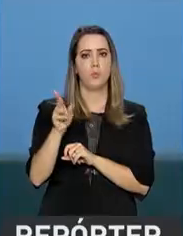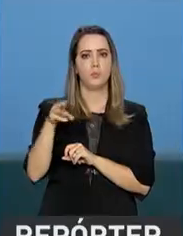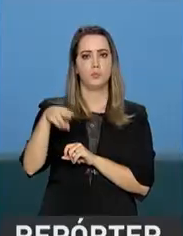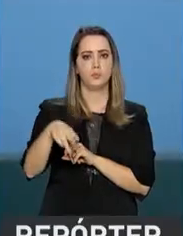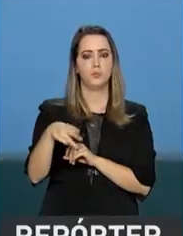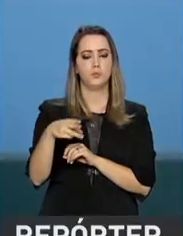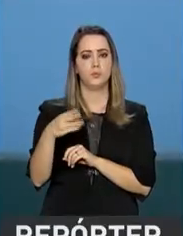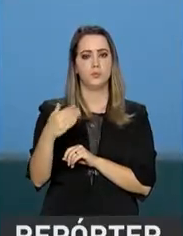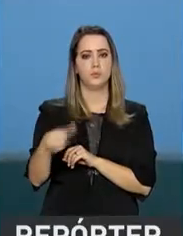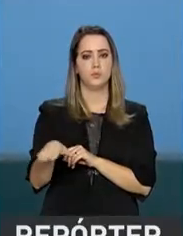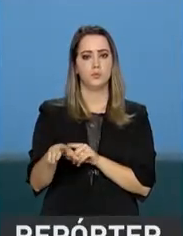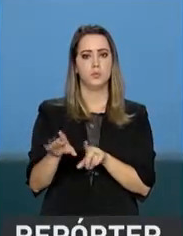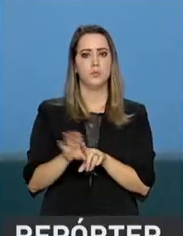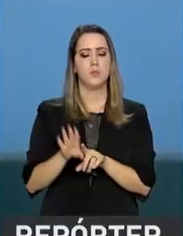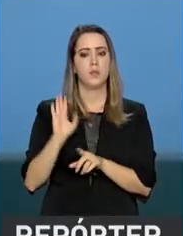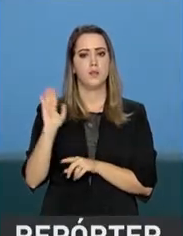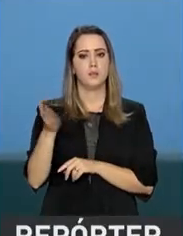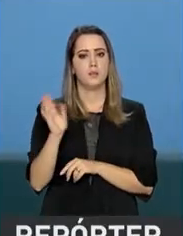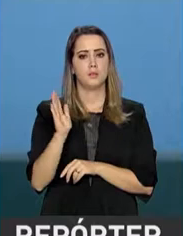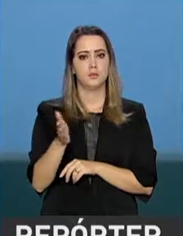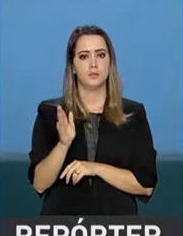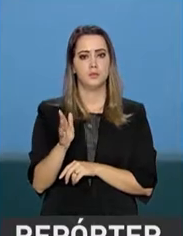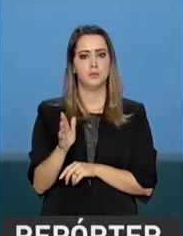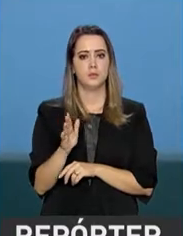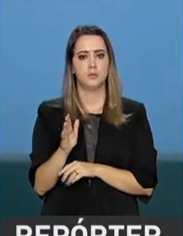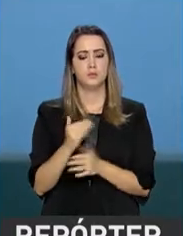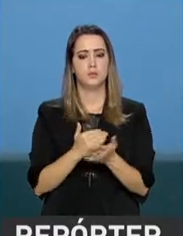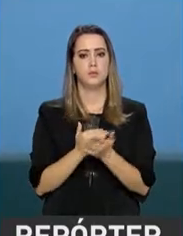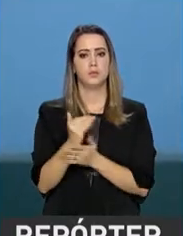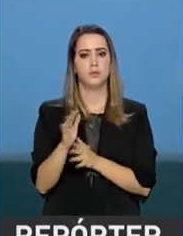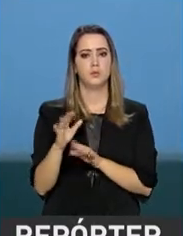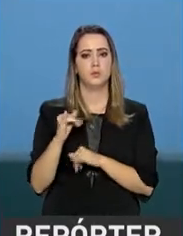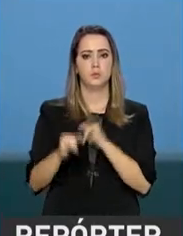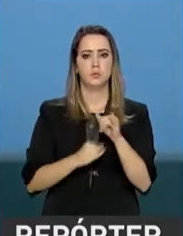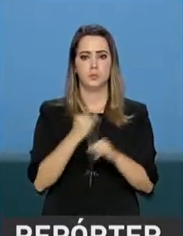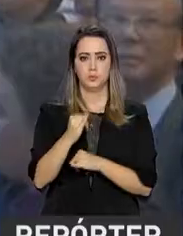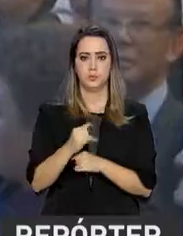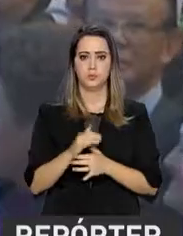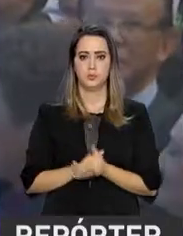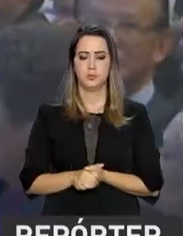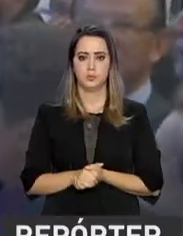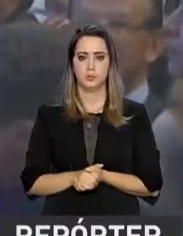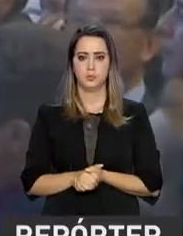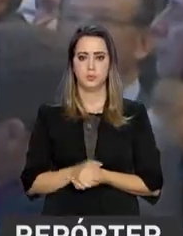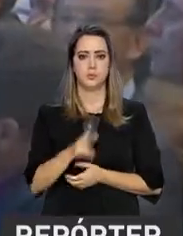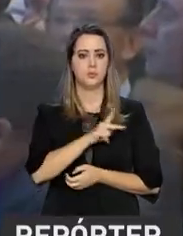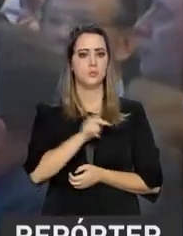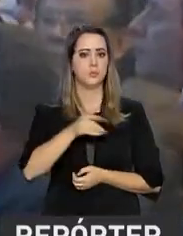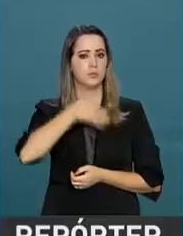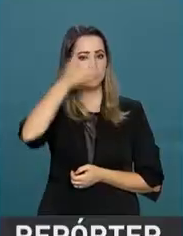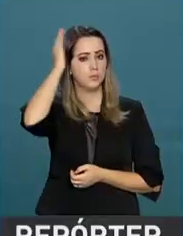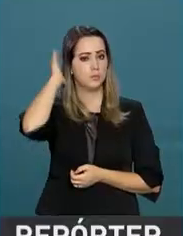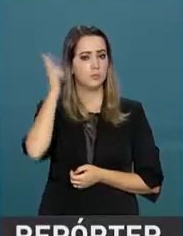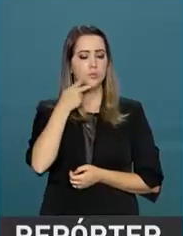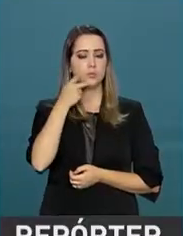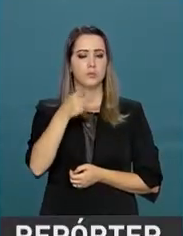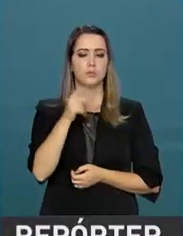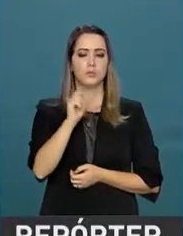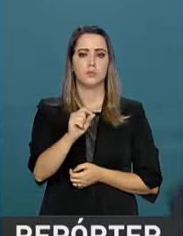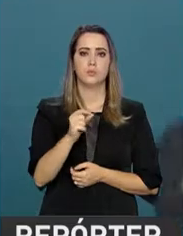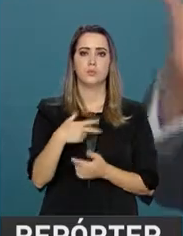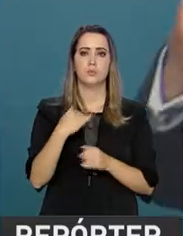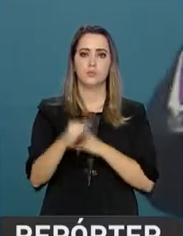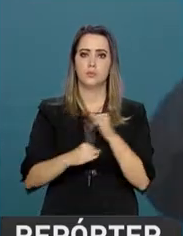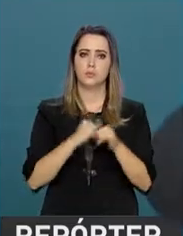1,5 km e imediatamente a conectividade está implantada. O presidente Michel Temer defendeu que